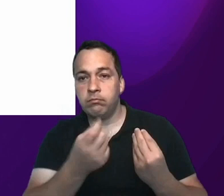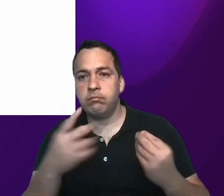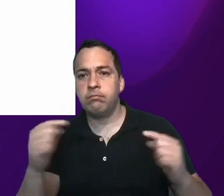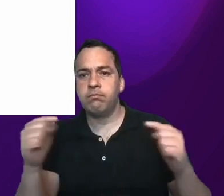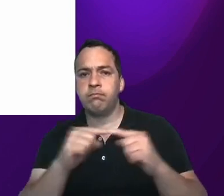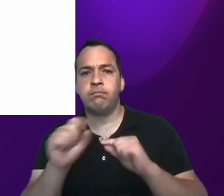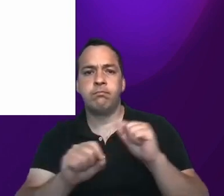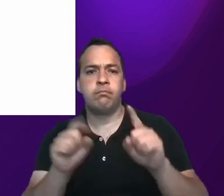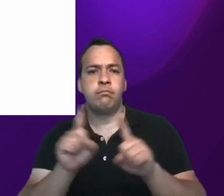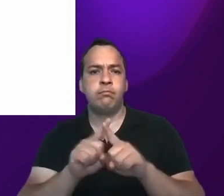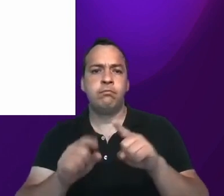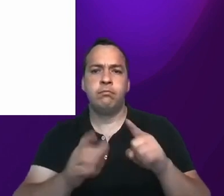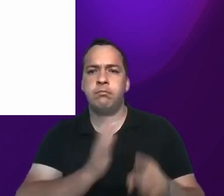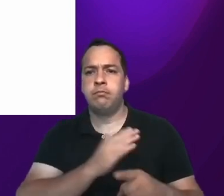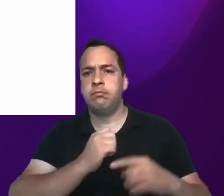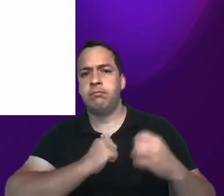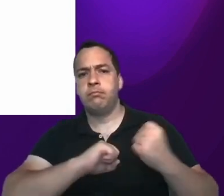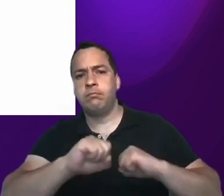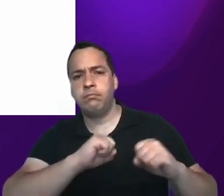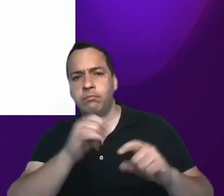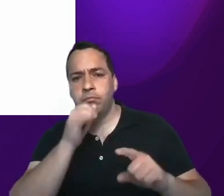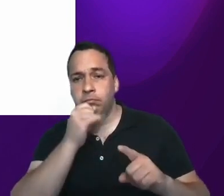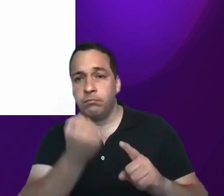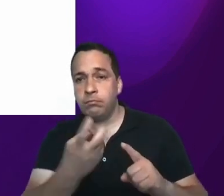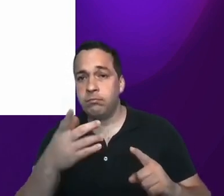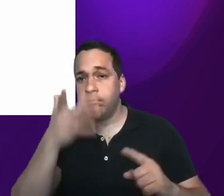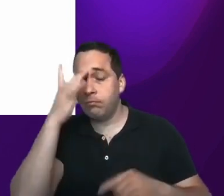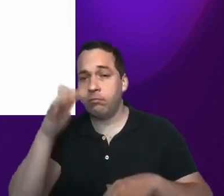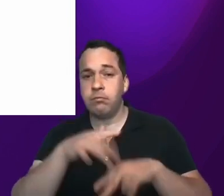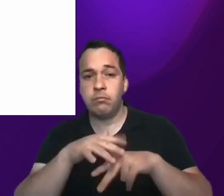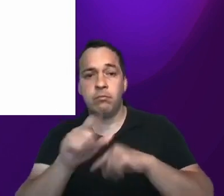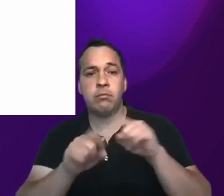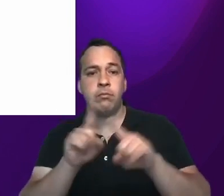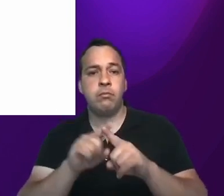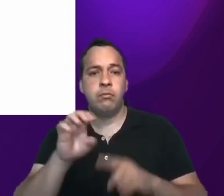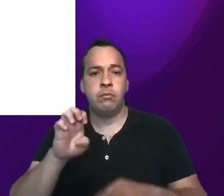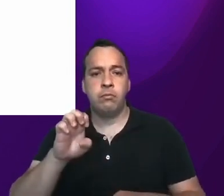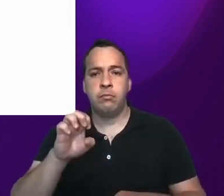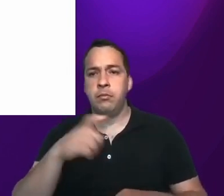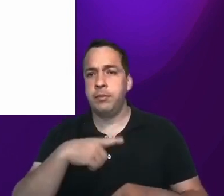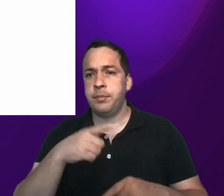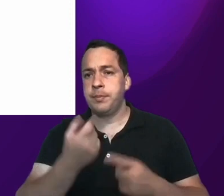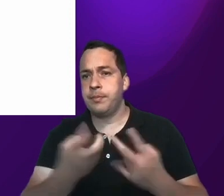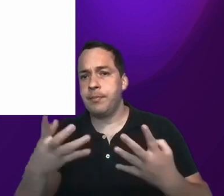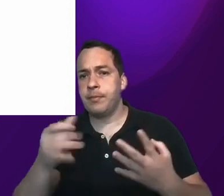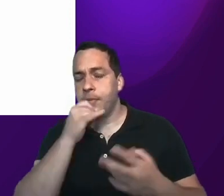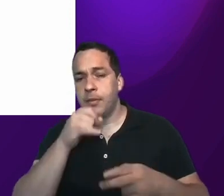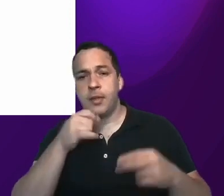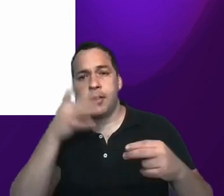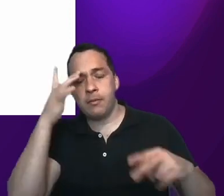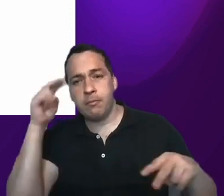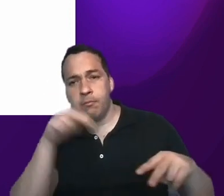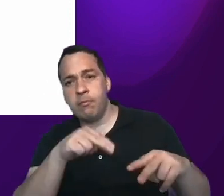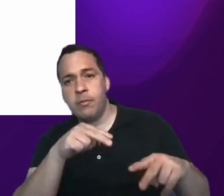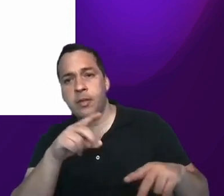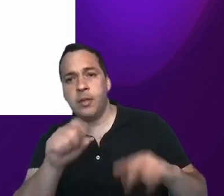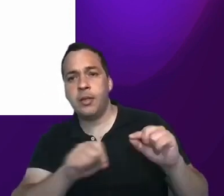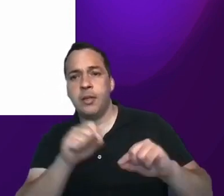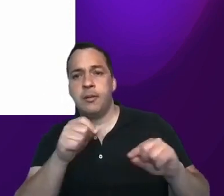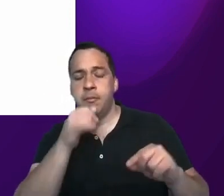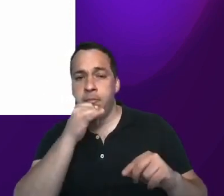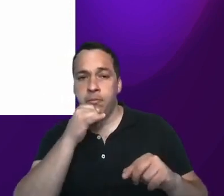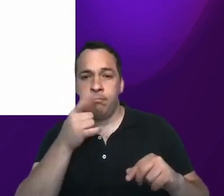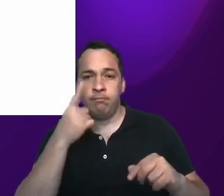hipotensão, frequência cardíaca. Alguns pacientes também tiveram um ecocardiograma beira-leito realizado, e alguns tiveram